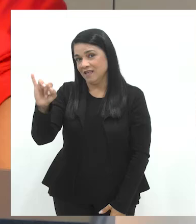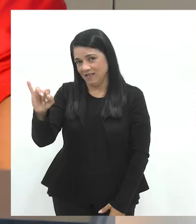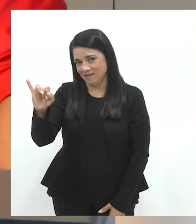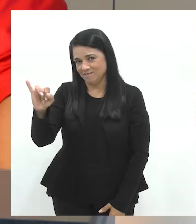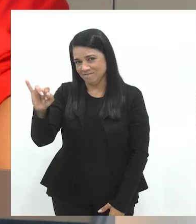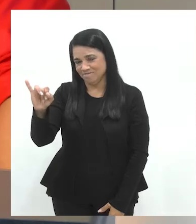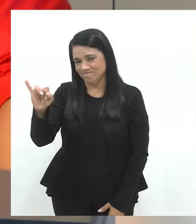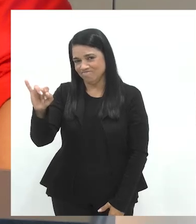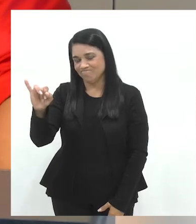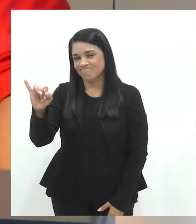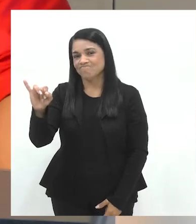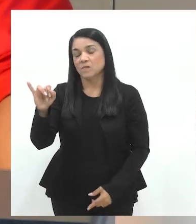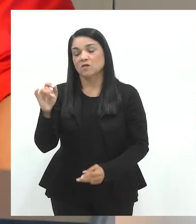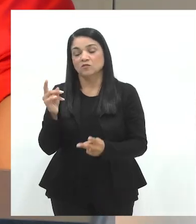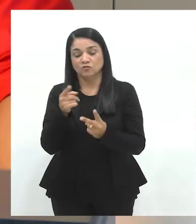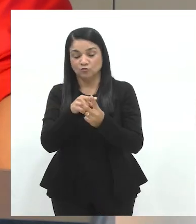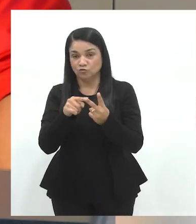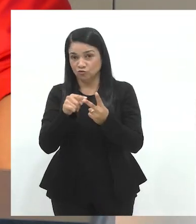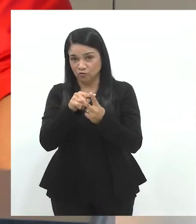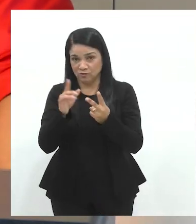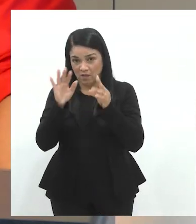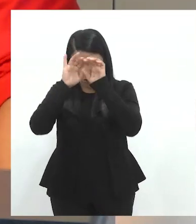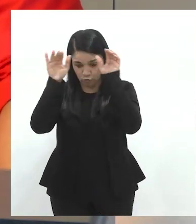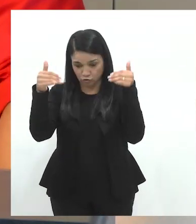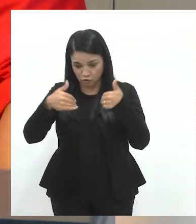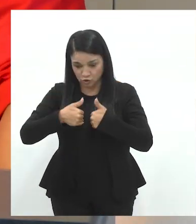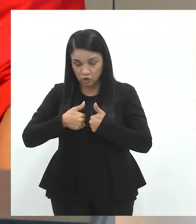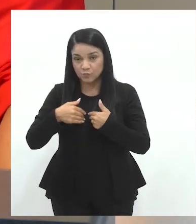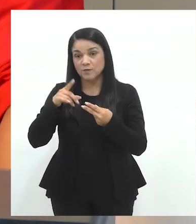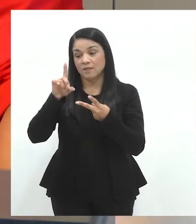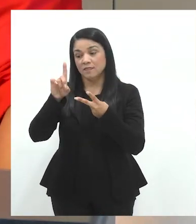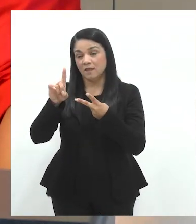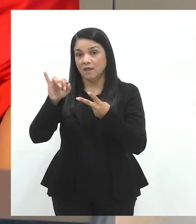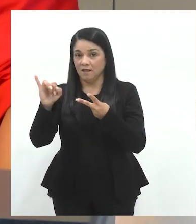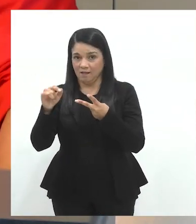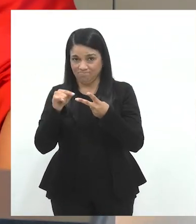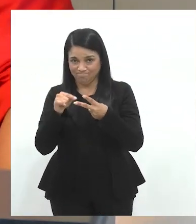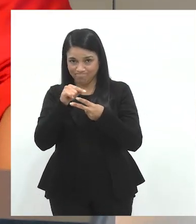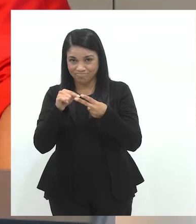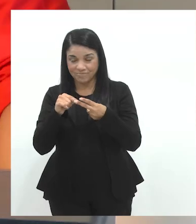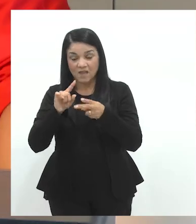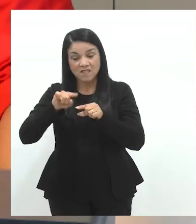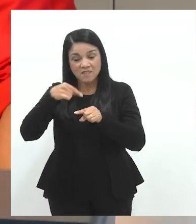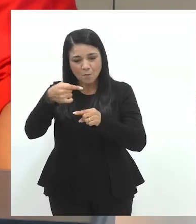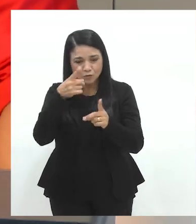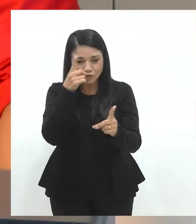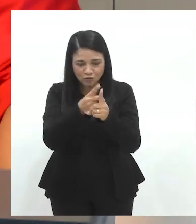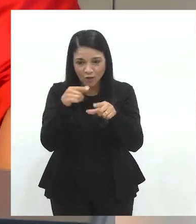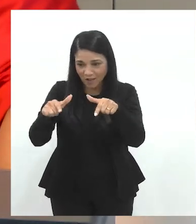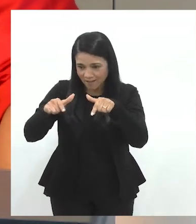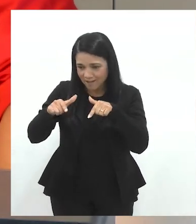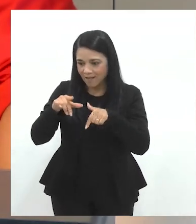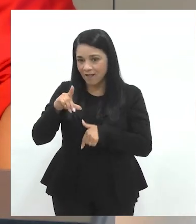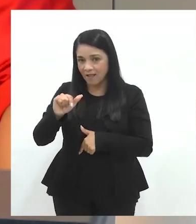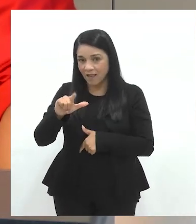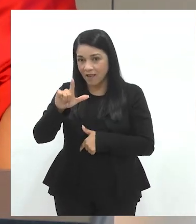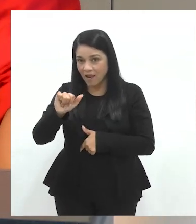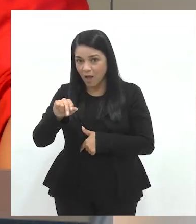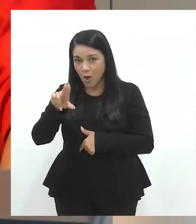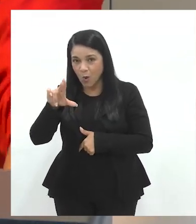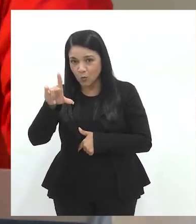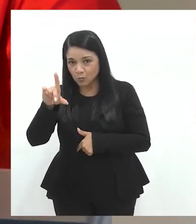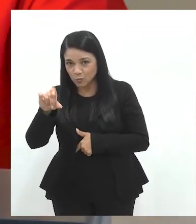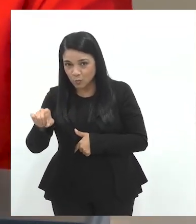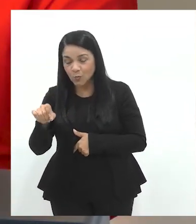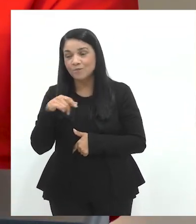foi diagnosticado com os dois e só aí Uhum. após o diagnóstico o pai acordou, né? Mas aí ele